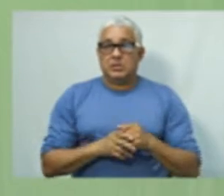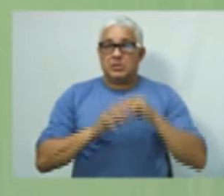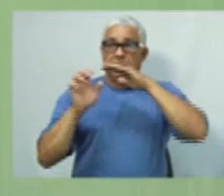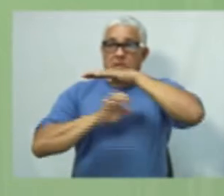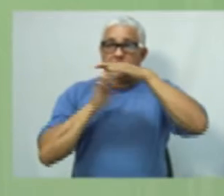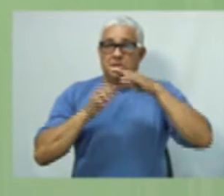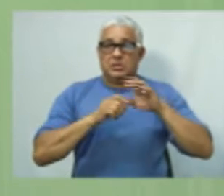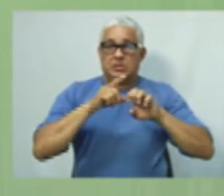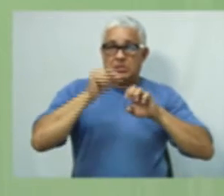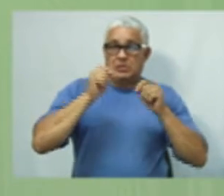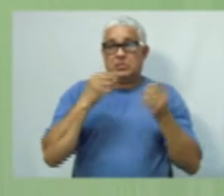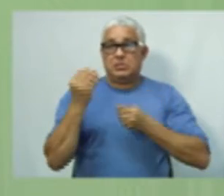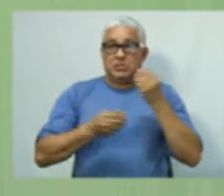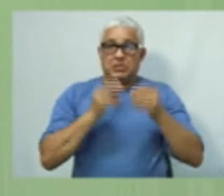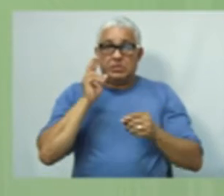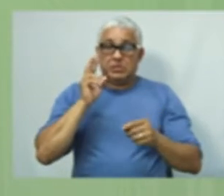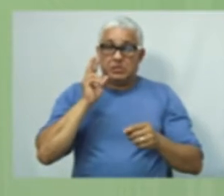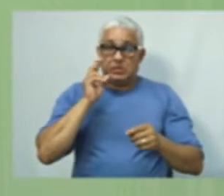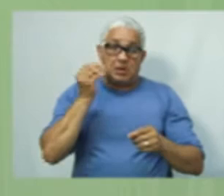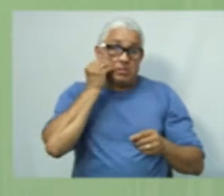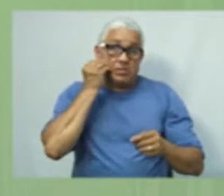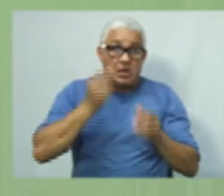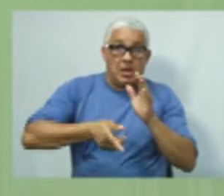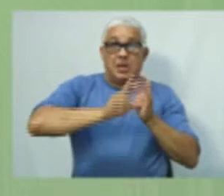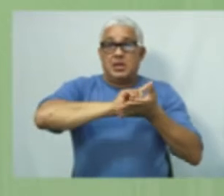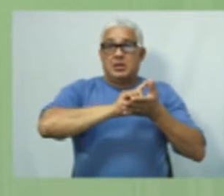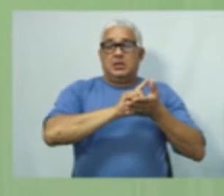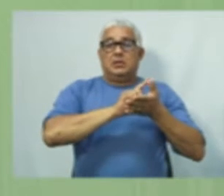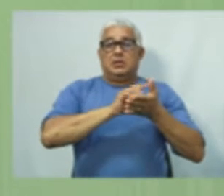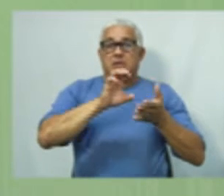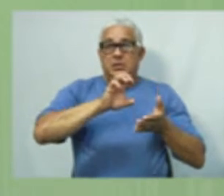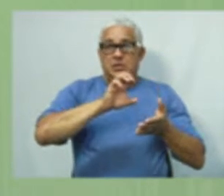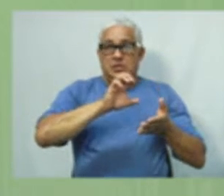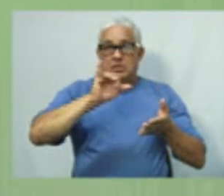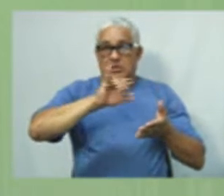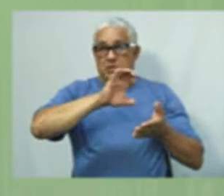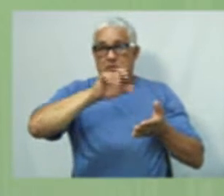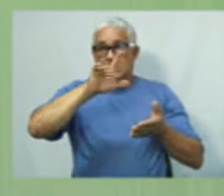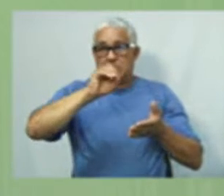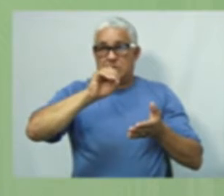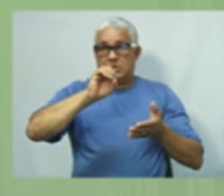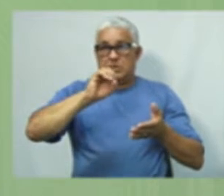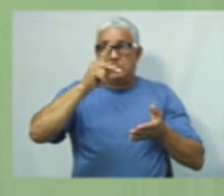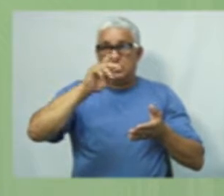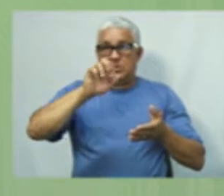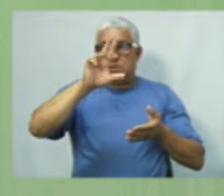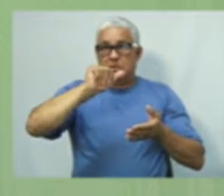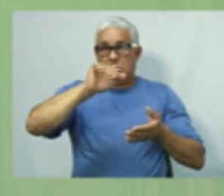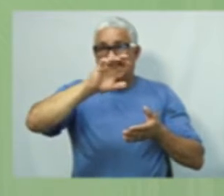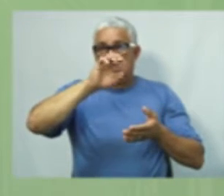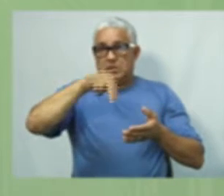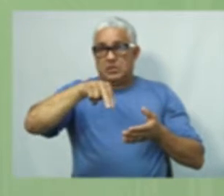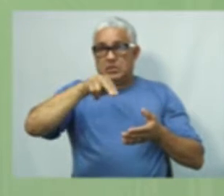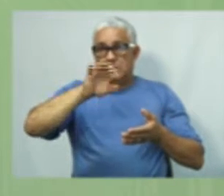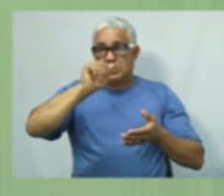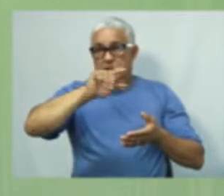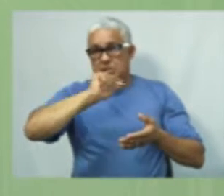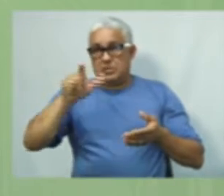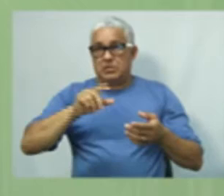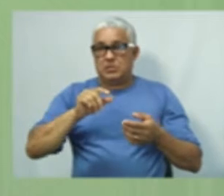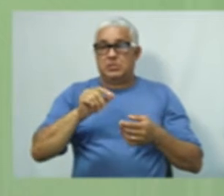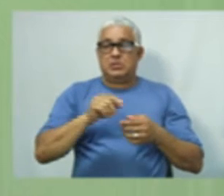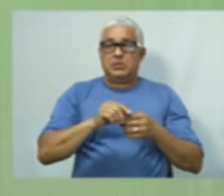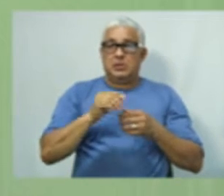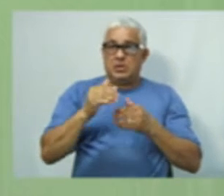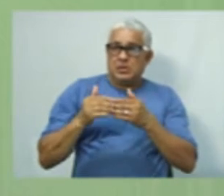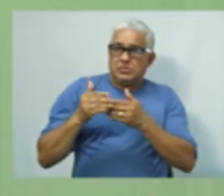empresário verificar com antecedência. Ciclo operacional longo, né? Aquilo que eu falei para vocês. Às vezes, para que eu